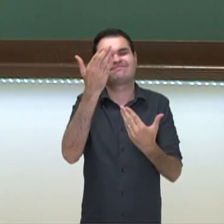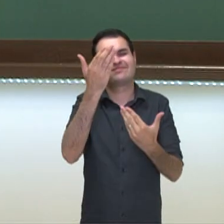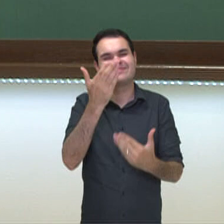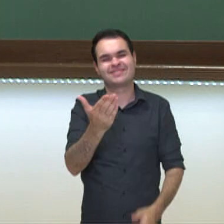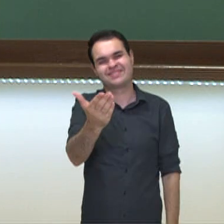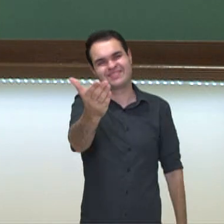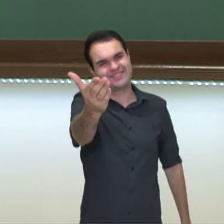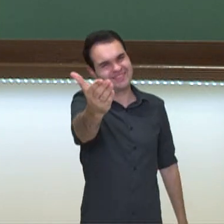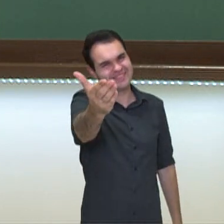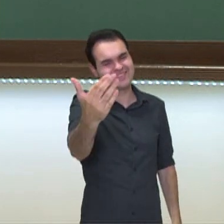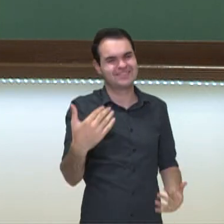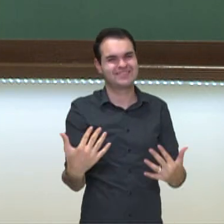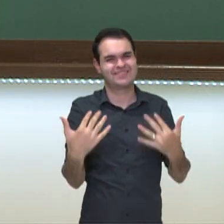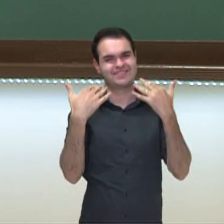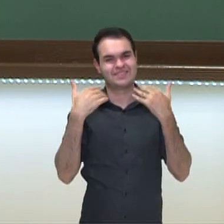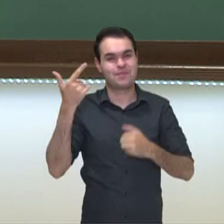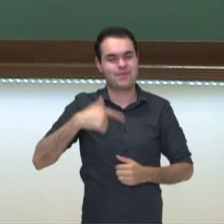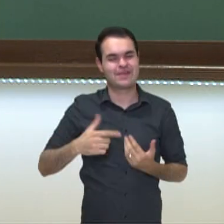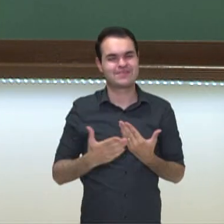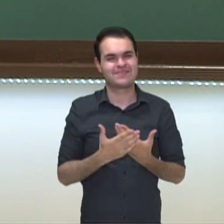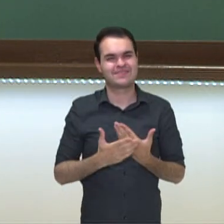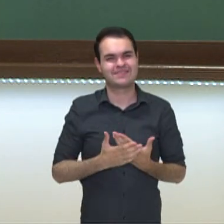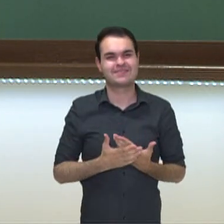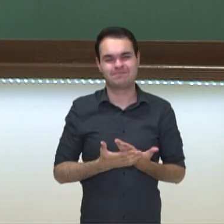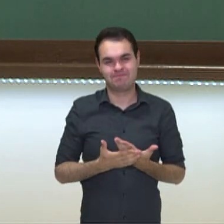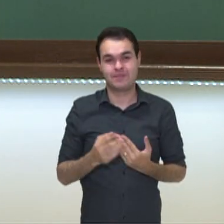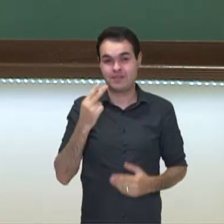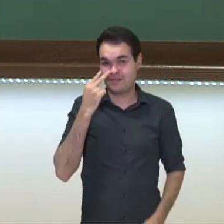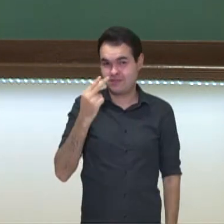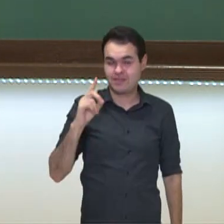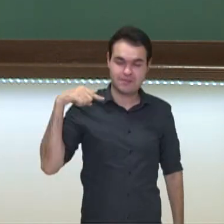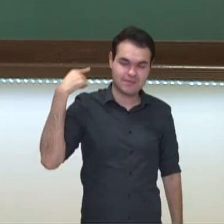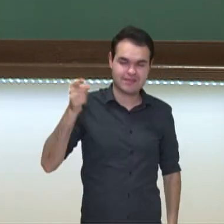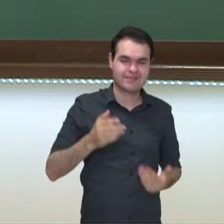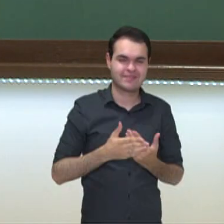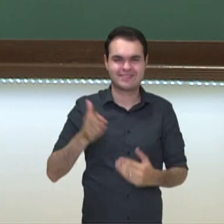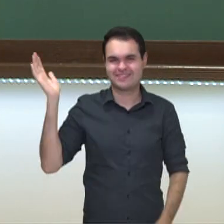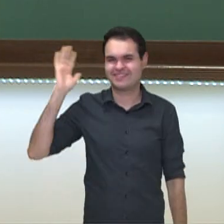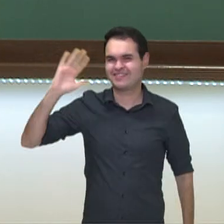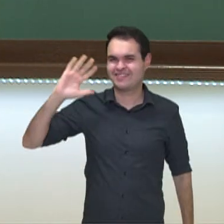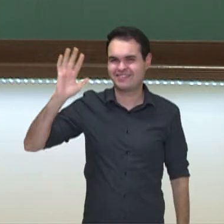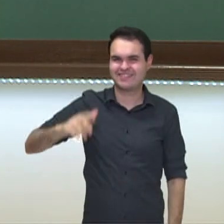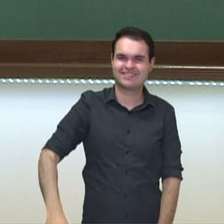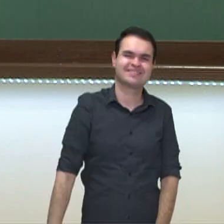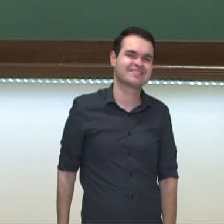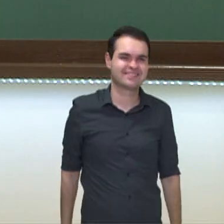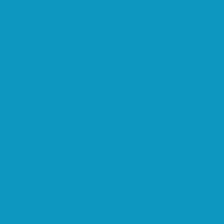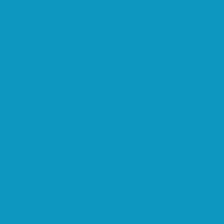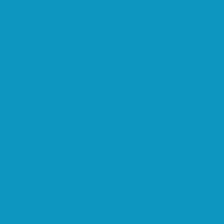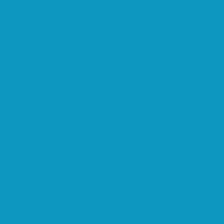a presença de vocês aqui em mais uma aula e a gente se vê na próxima. Tchau, tchau!